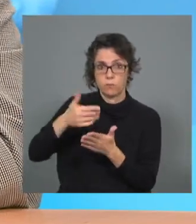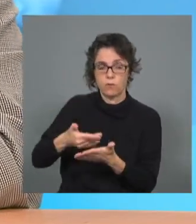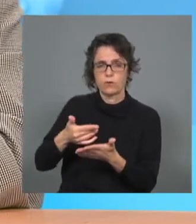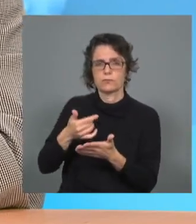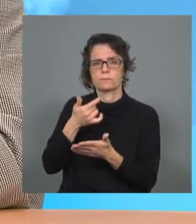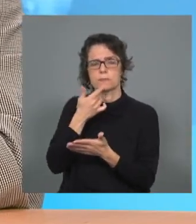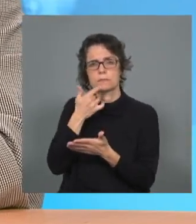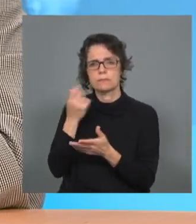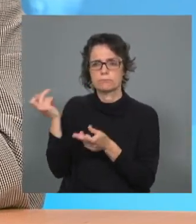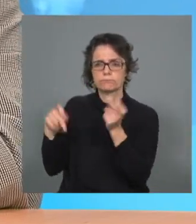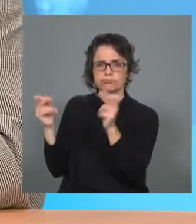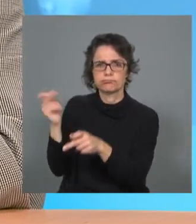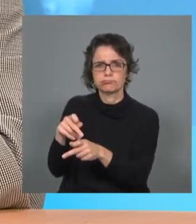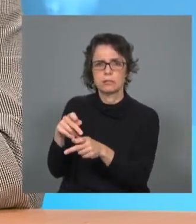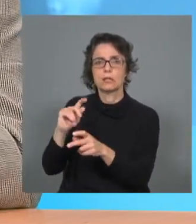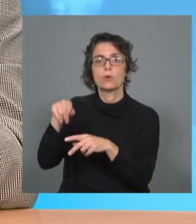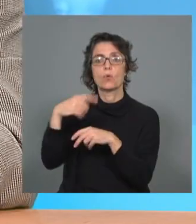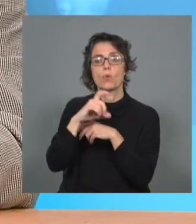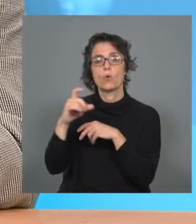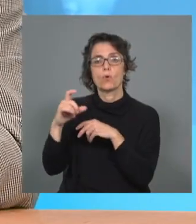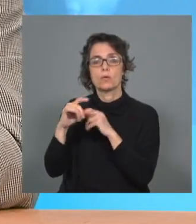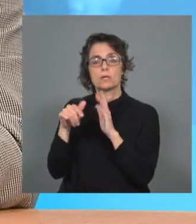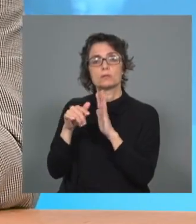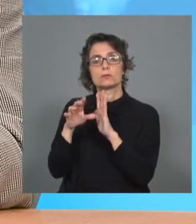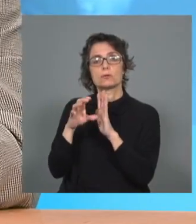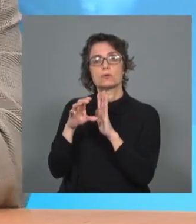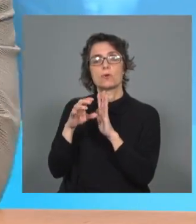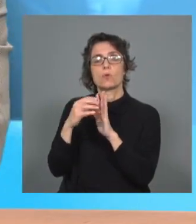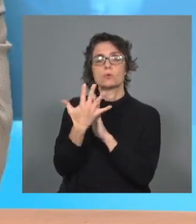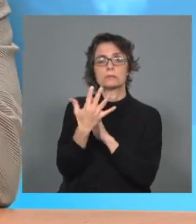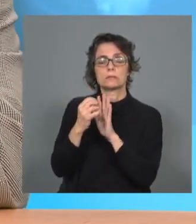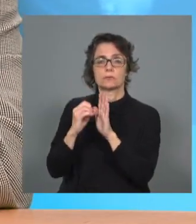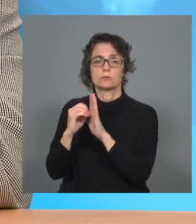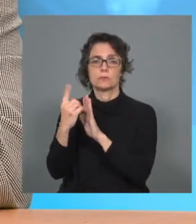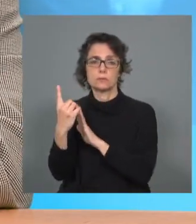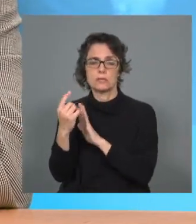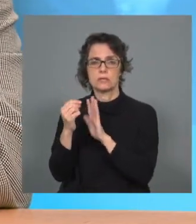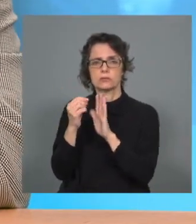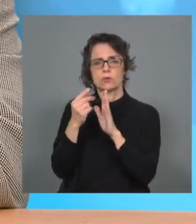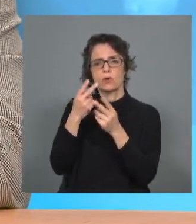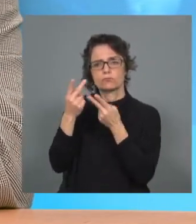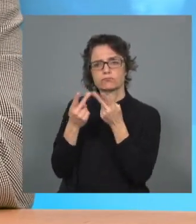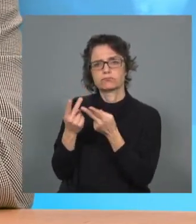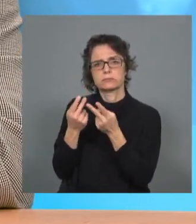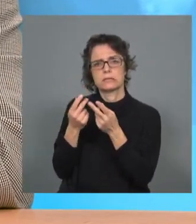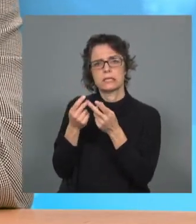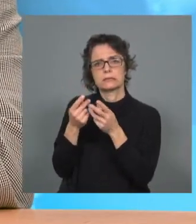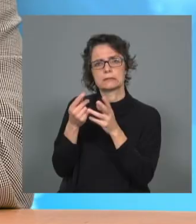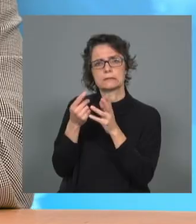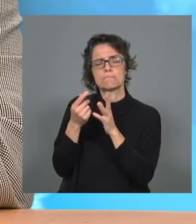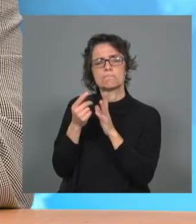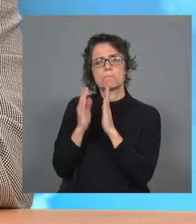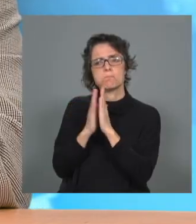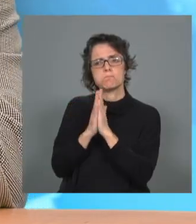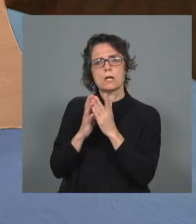prazo. Os outros capítulos são análise do campo religioso, o capítulo 5, e o capítulo 6 é uma análise da religiosidade dos